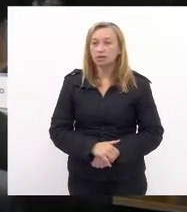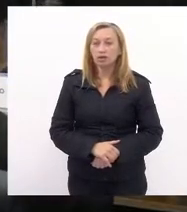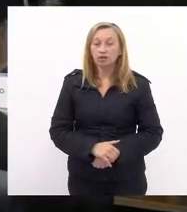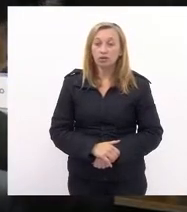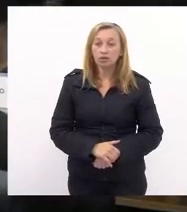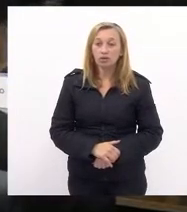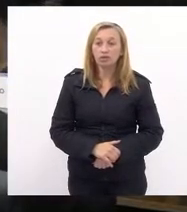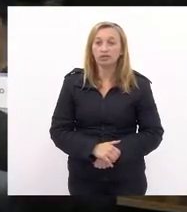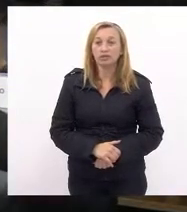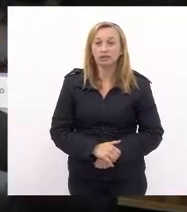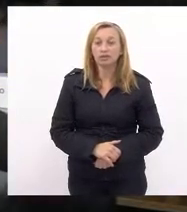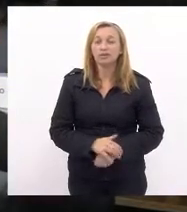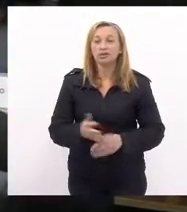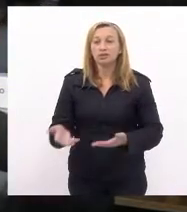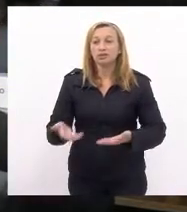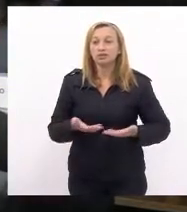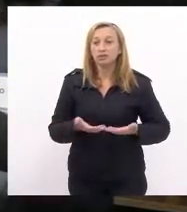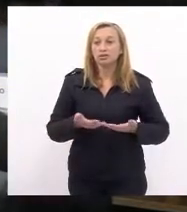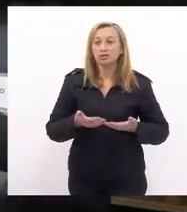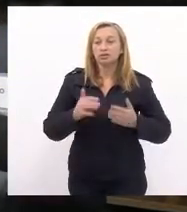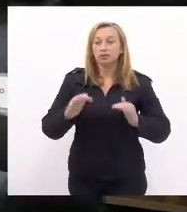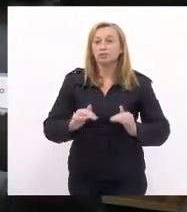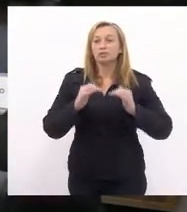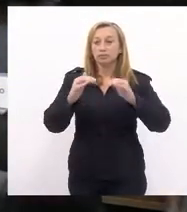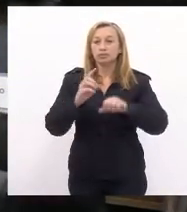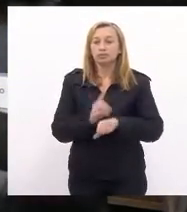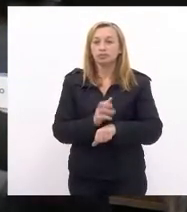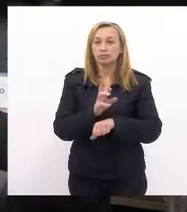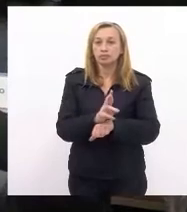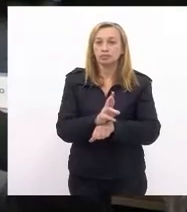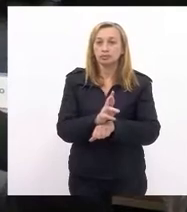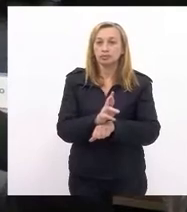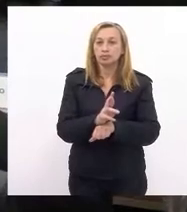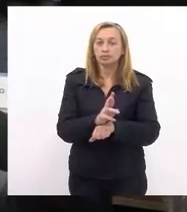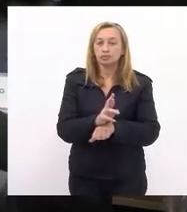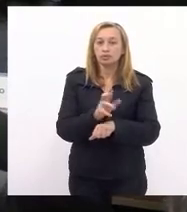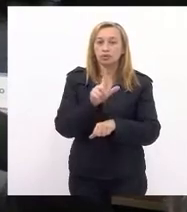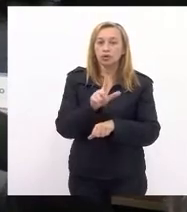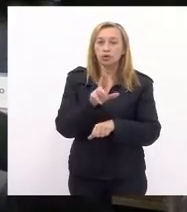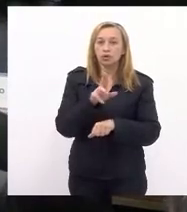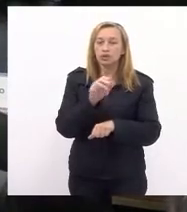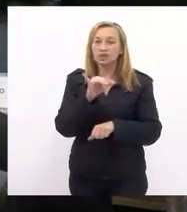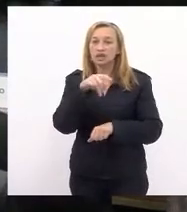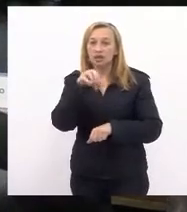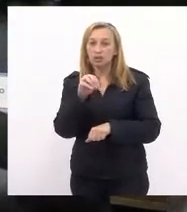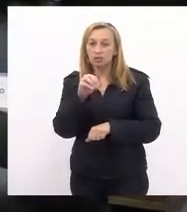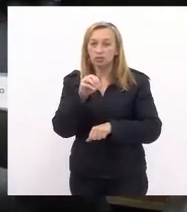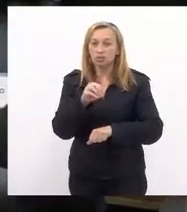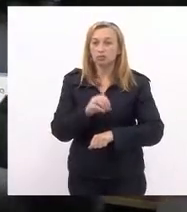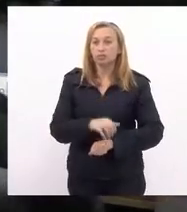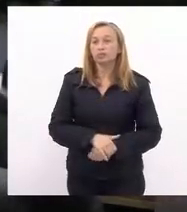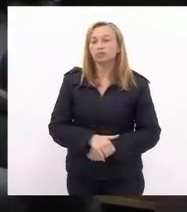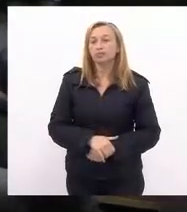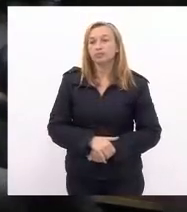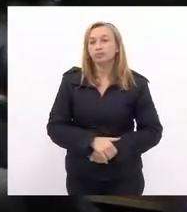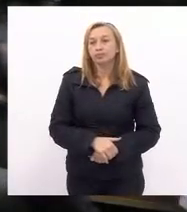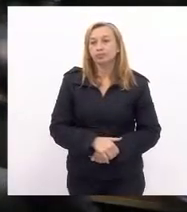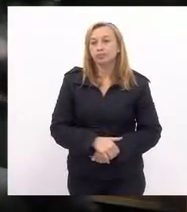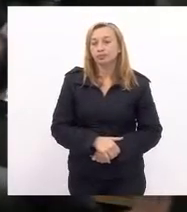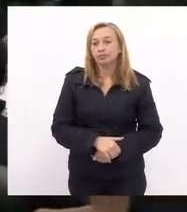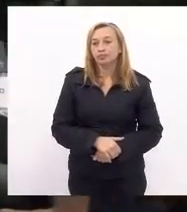Tenho a honra de chamar o excelentíssimo doutor Luciano Neve Neri de